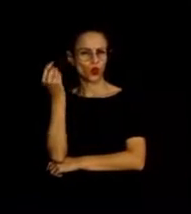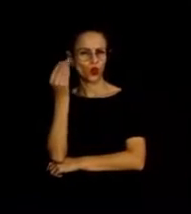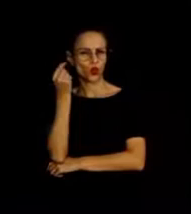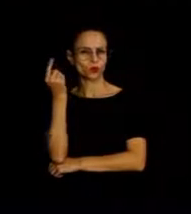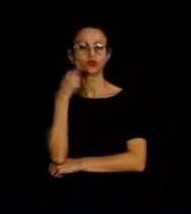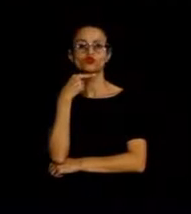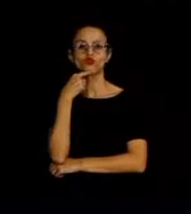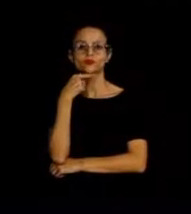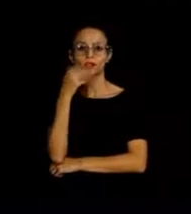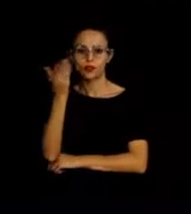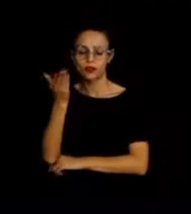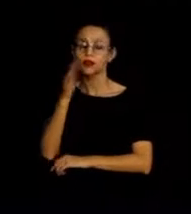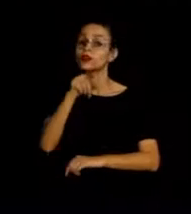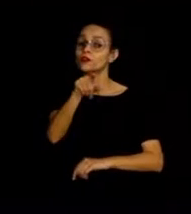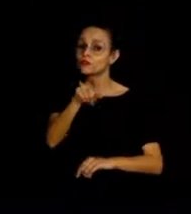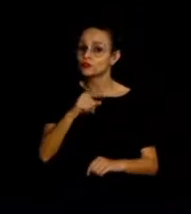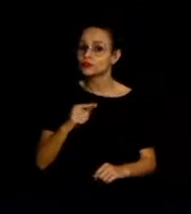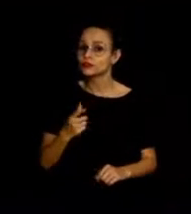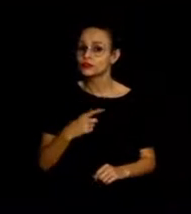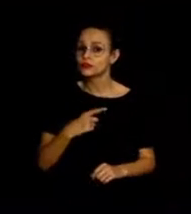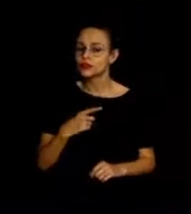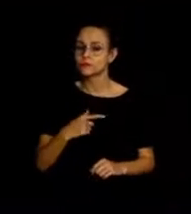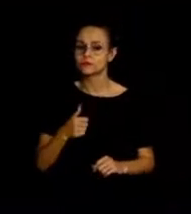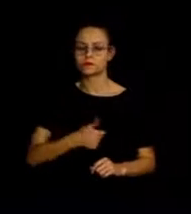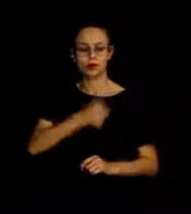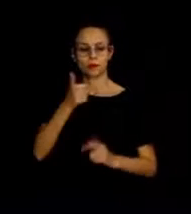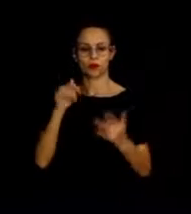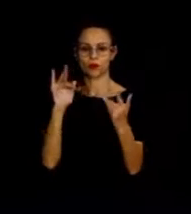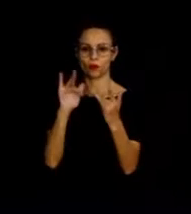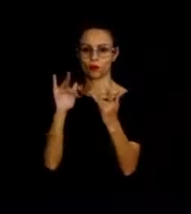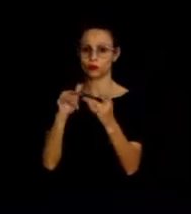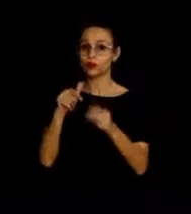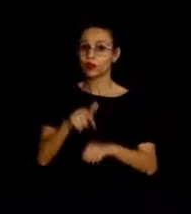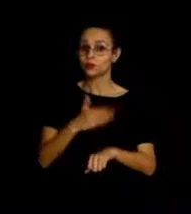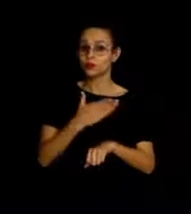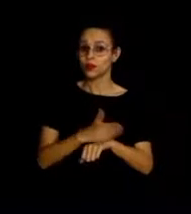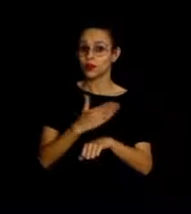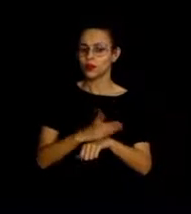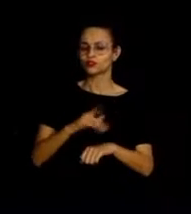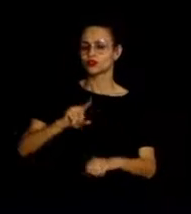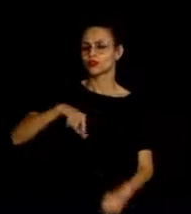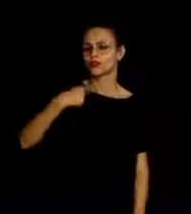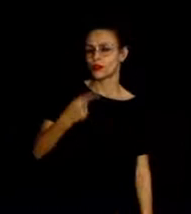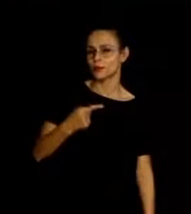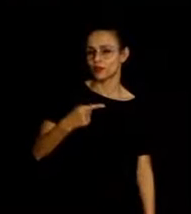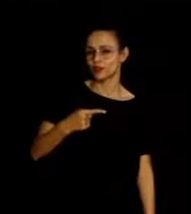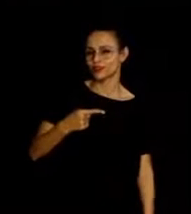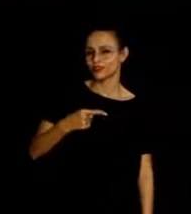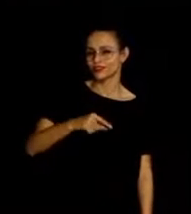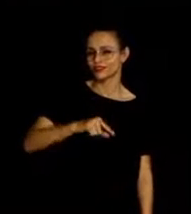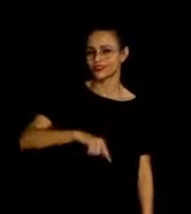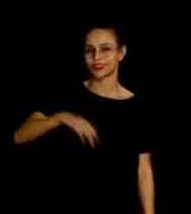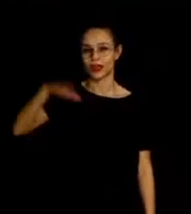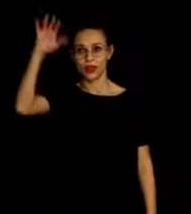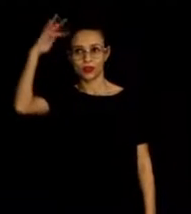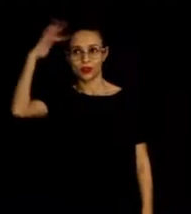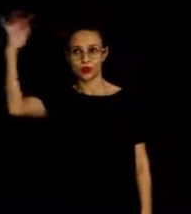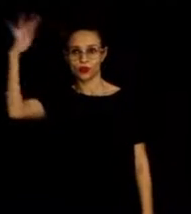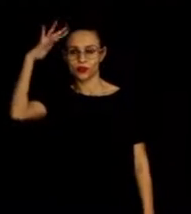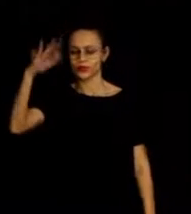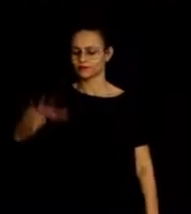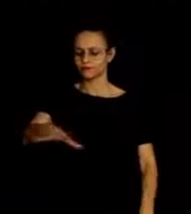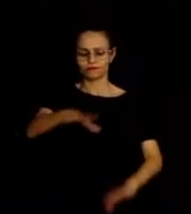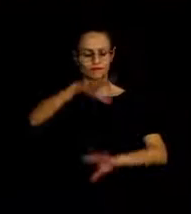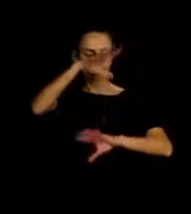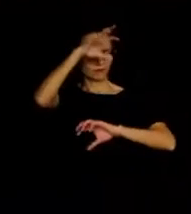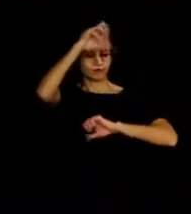dúvida quando você tem primeiro esse contato com a prática e depois vai para a teoria a retenção de aprendizado